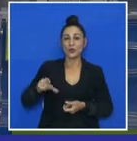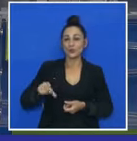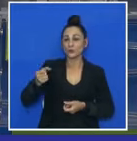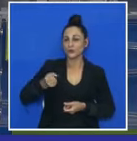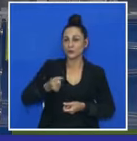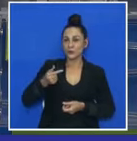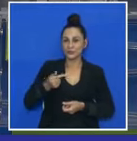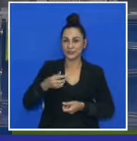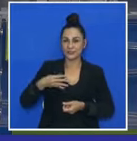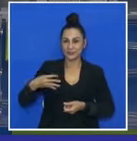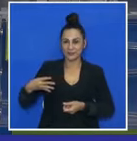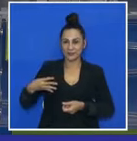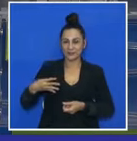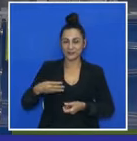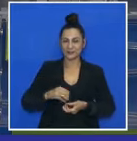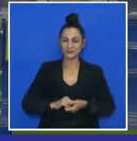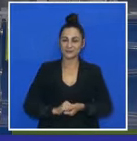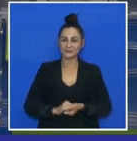74.